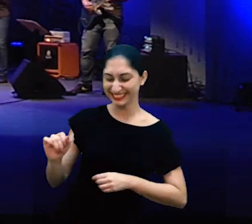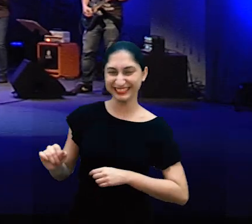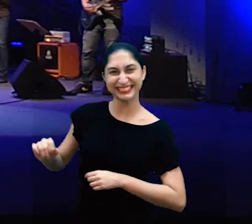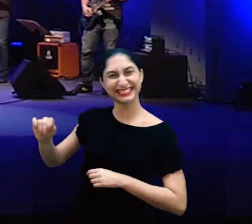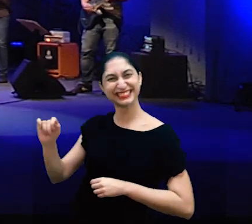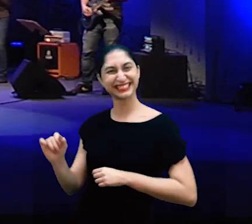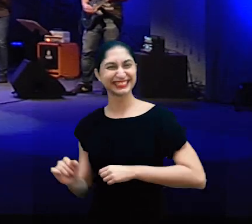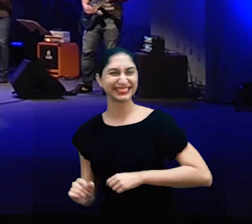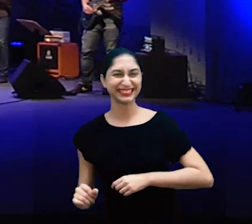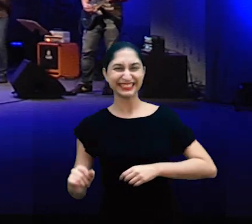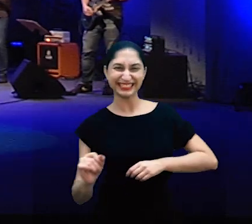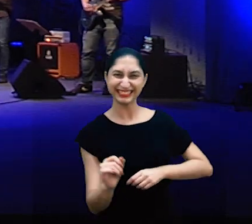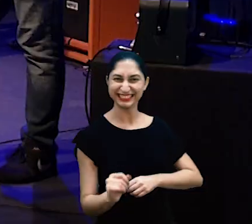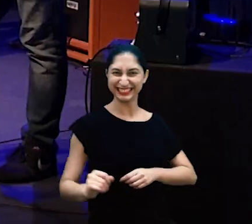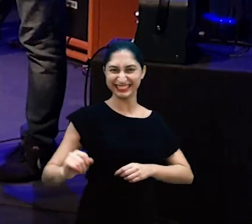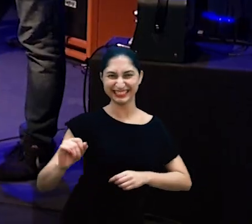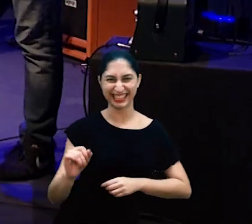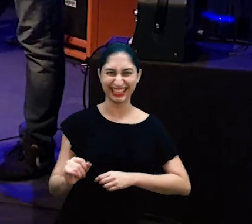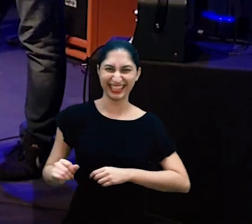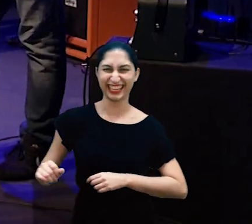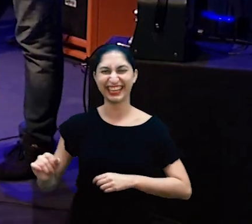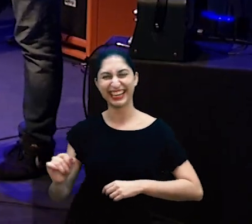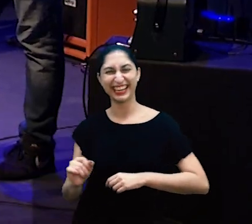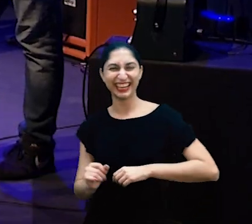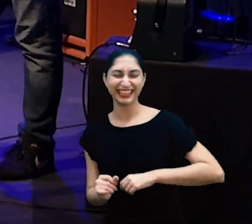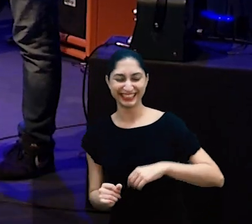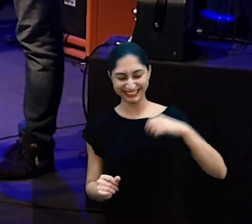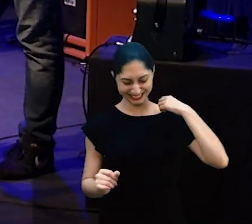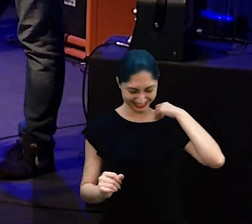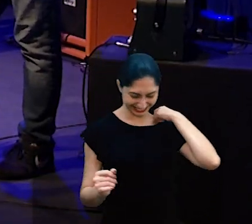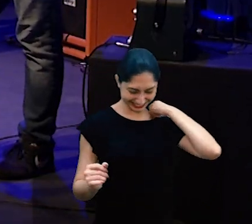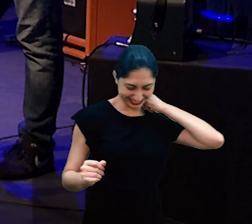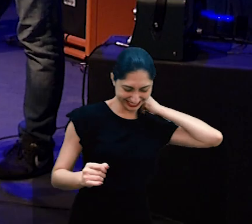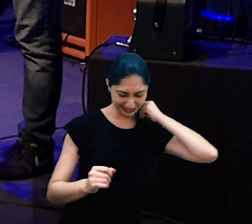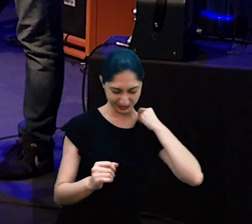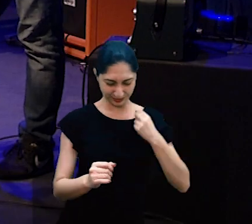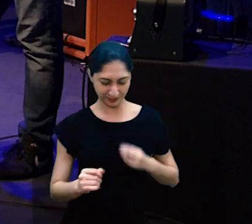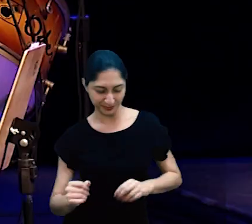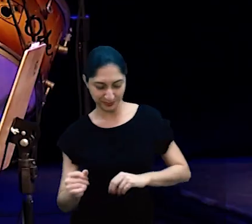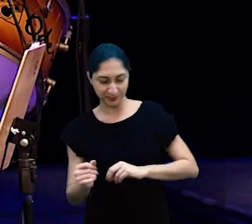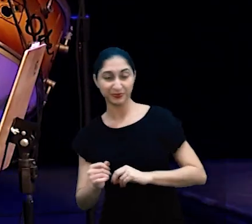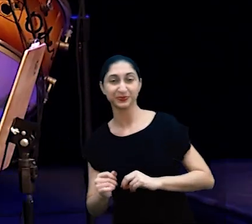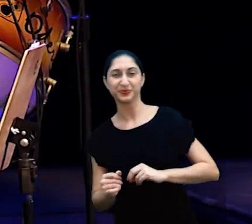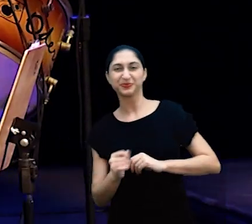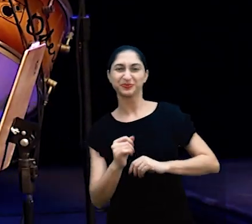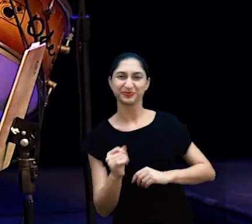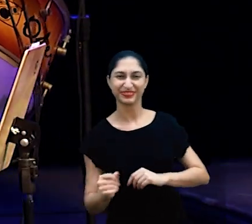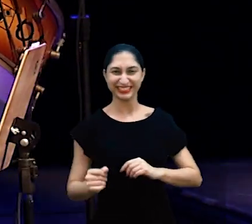Thank you.